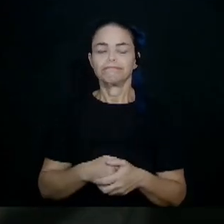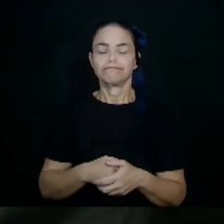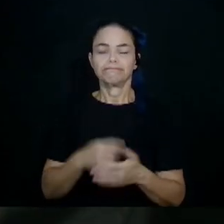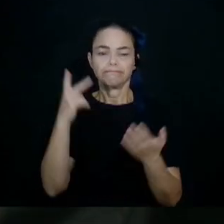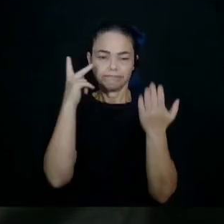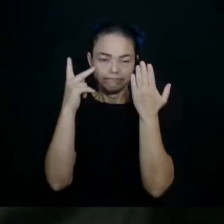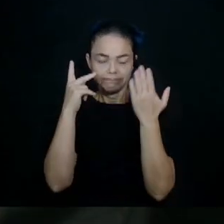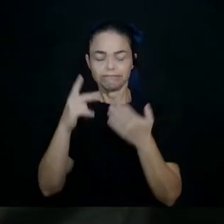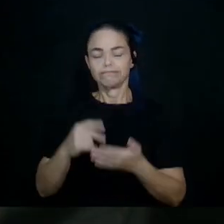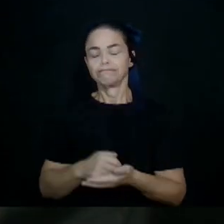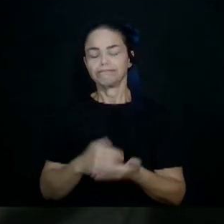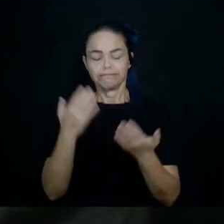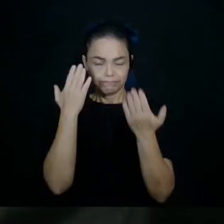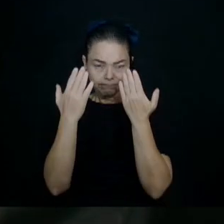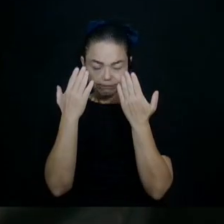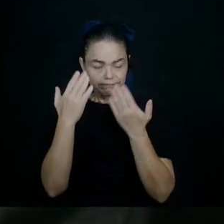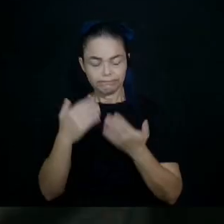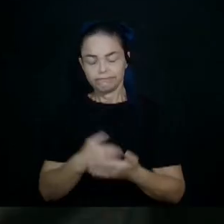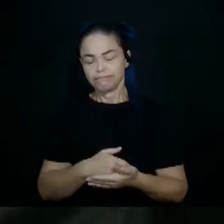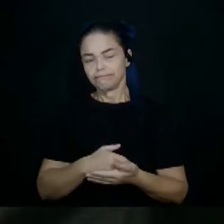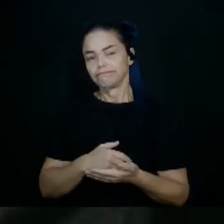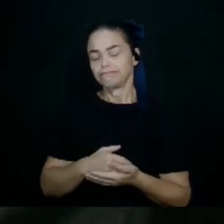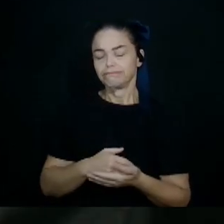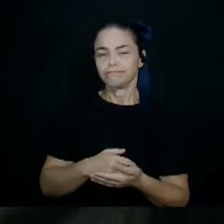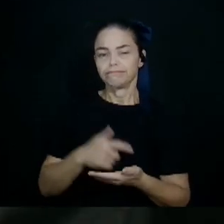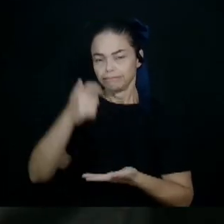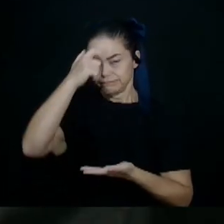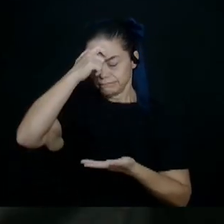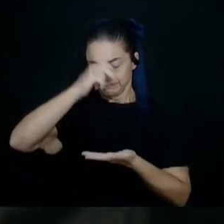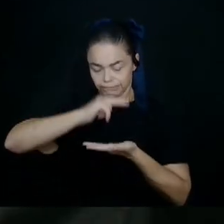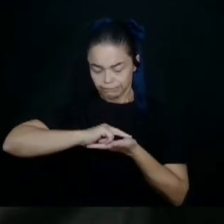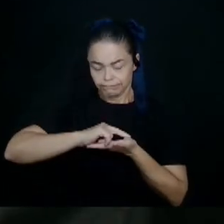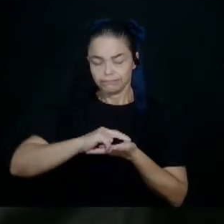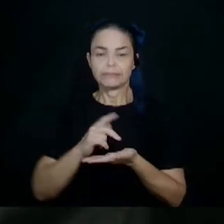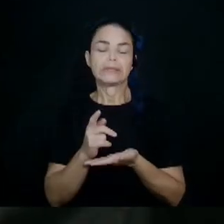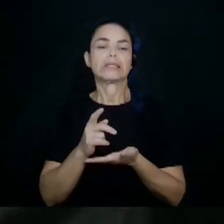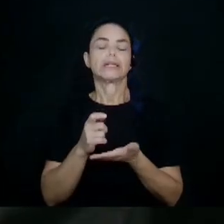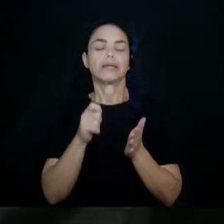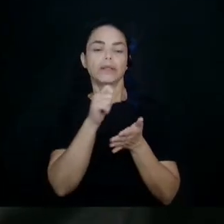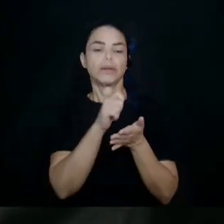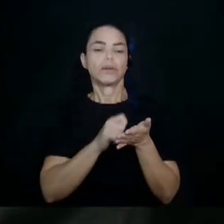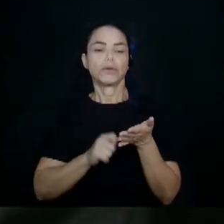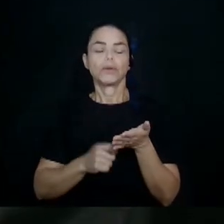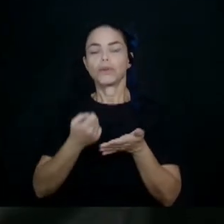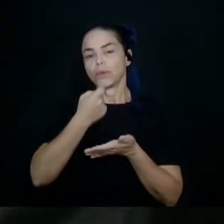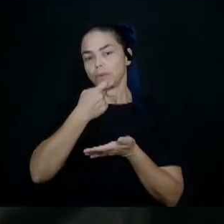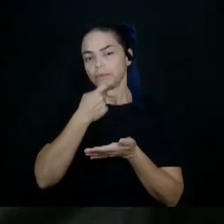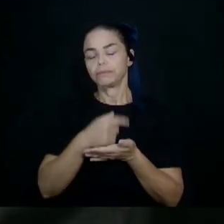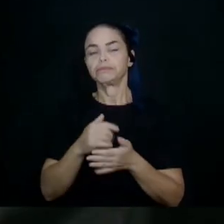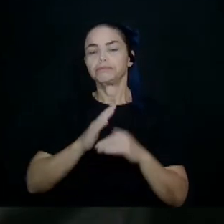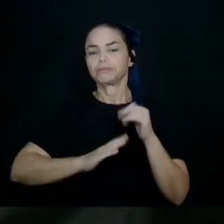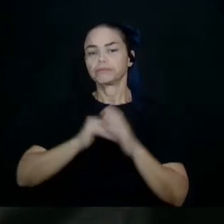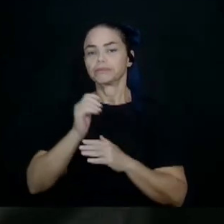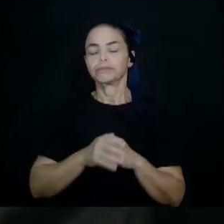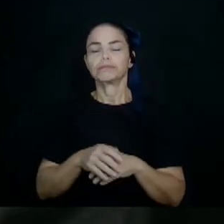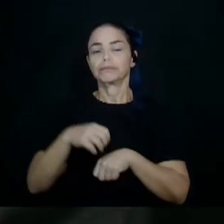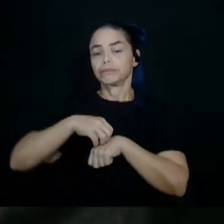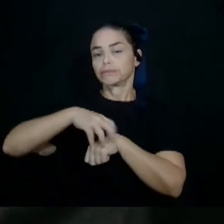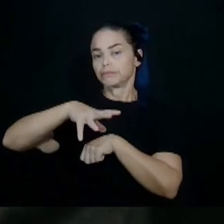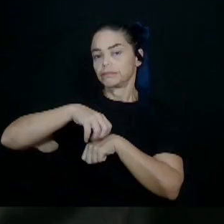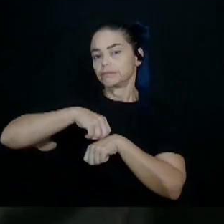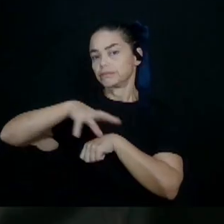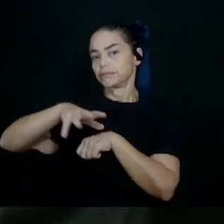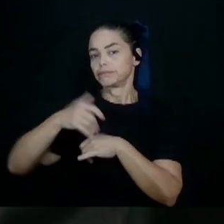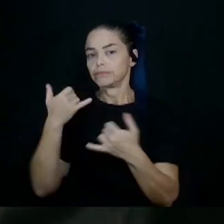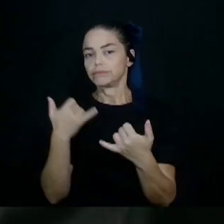psicólogo. É importante a gente entender e conhecer, né, igual a gente está fazendo aqui, as nossas profissionais repassando a informação, para que a gente